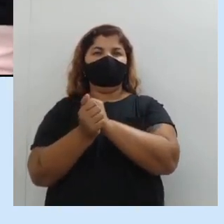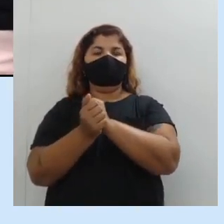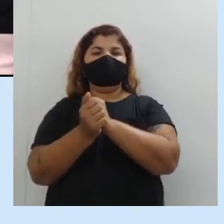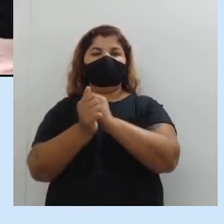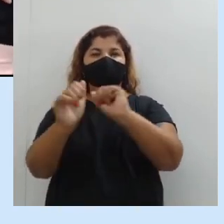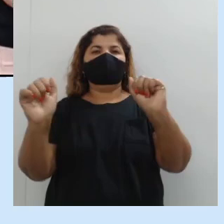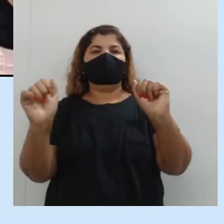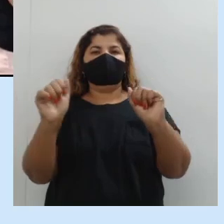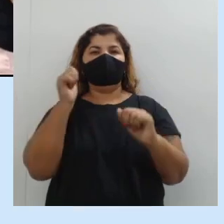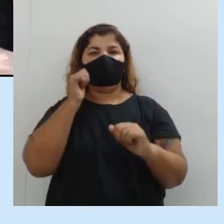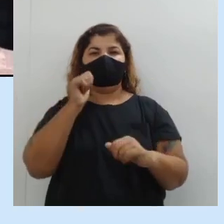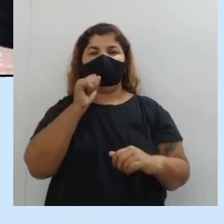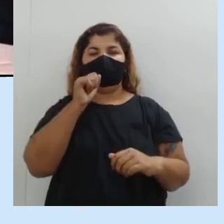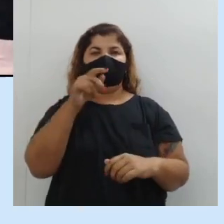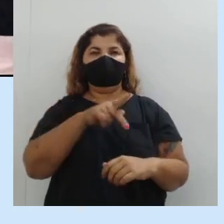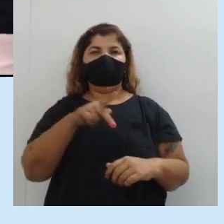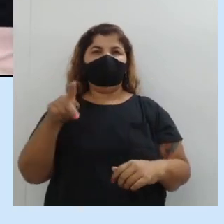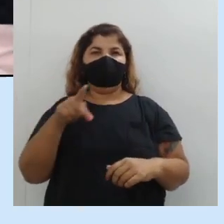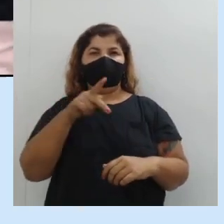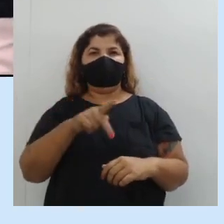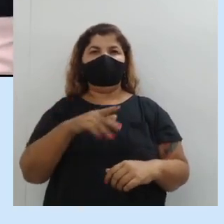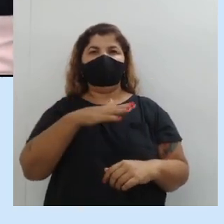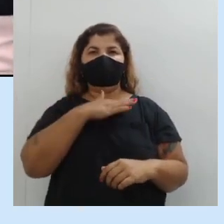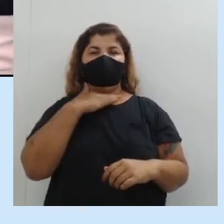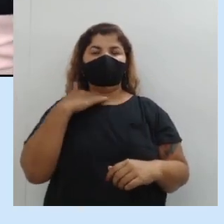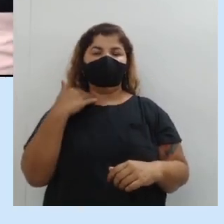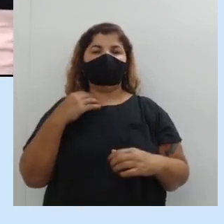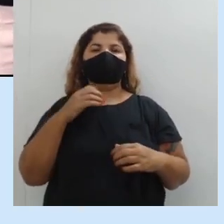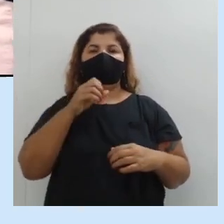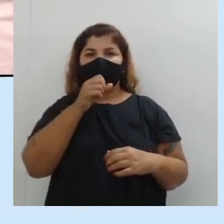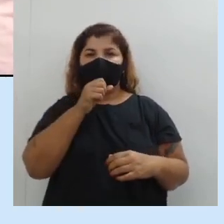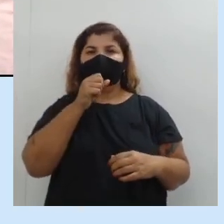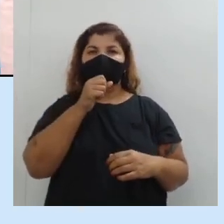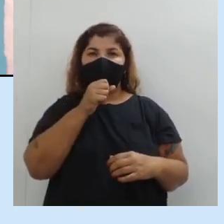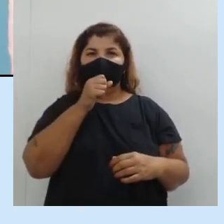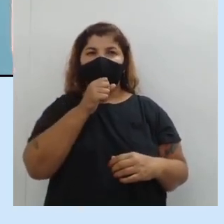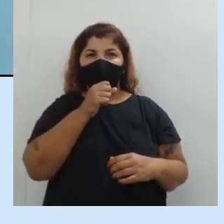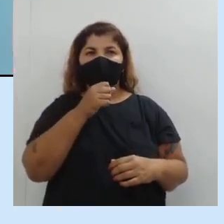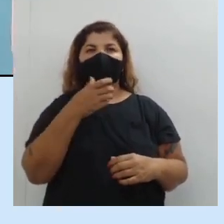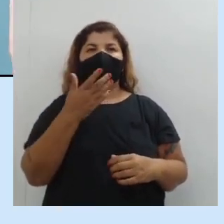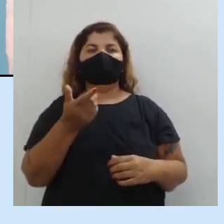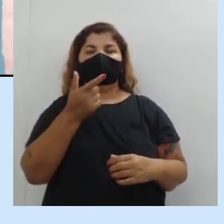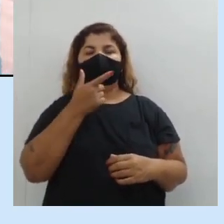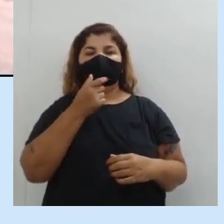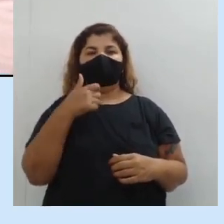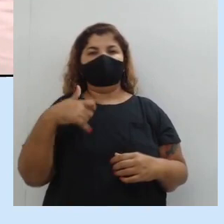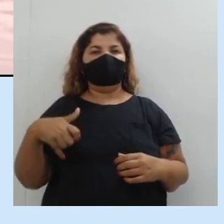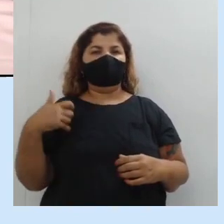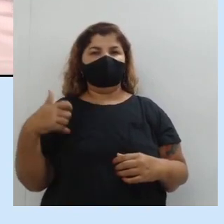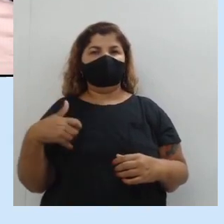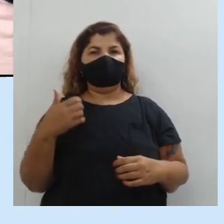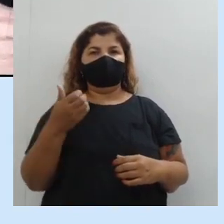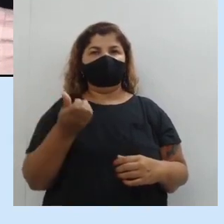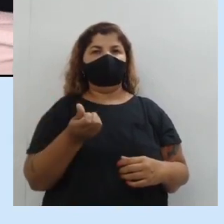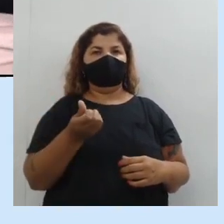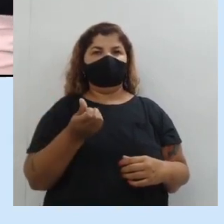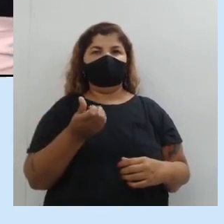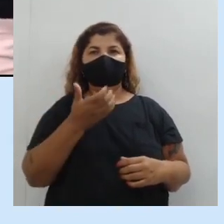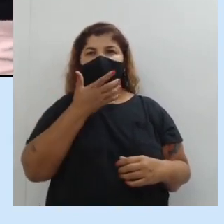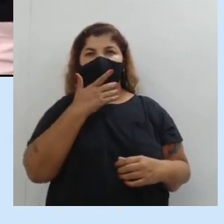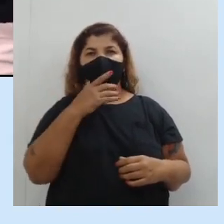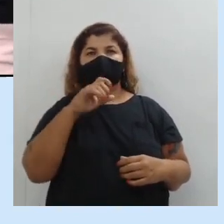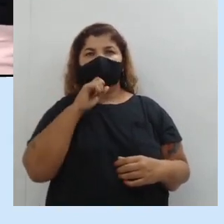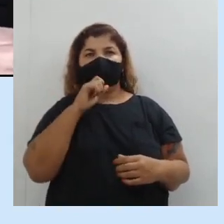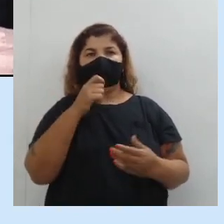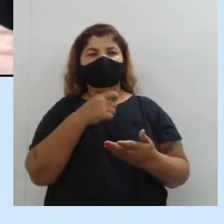era professora primária e morreu de tuberculose quando Lima Barreto tinha 6 anos. Seu pai era